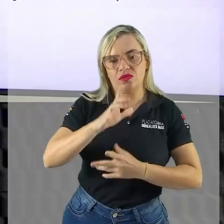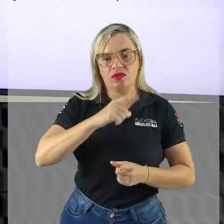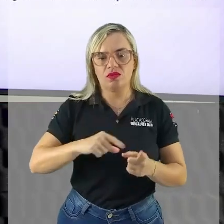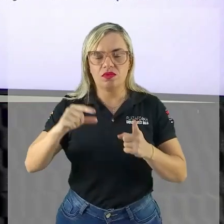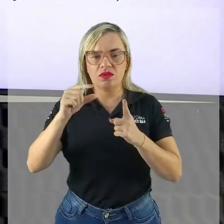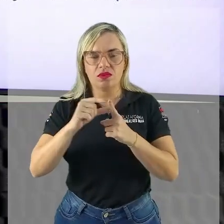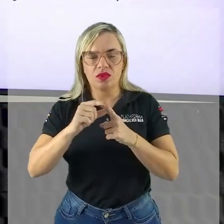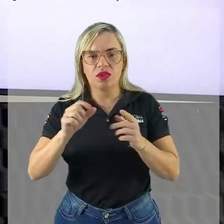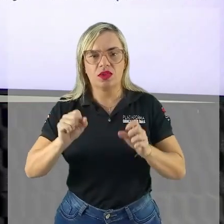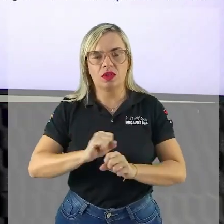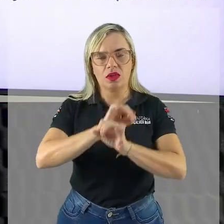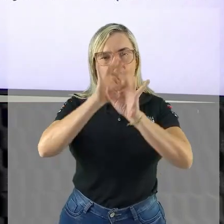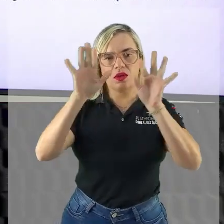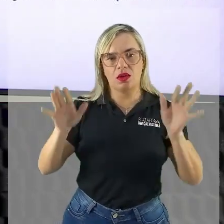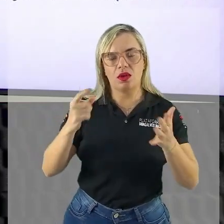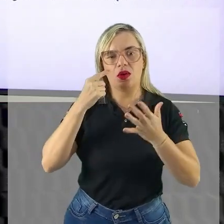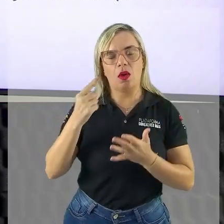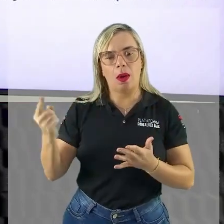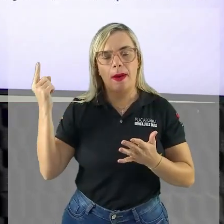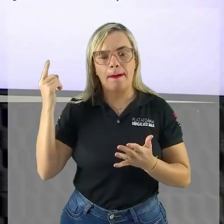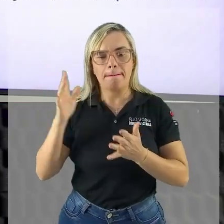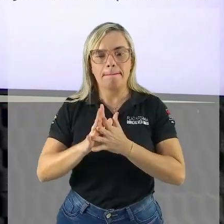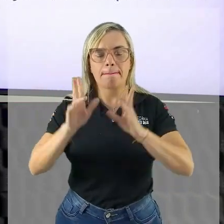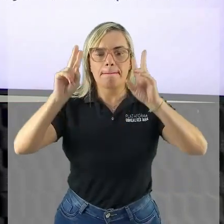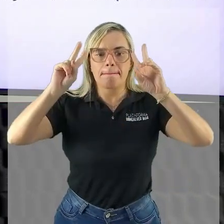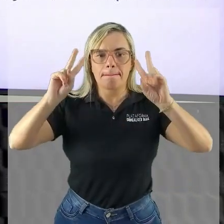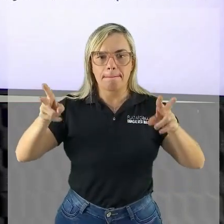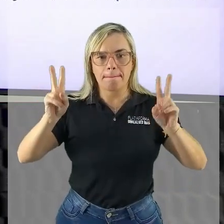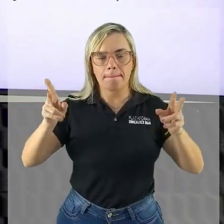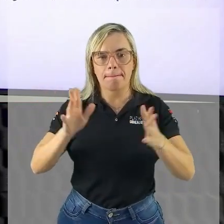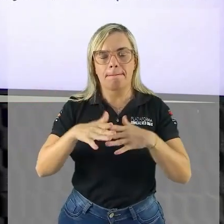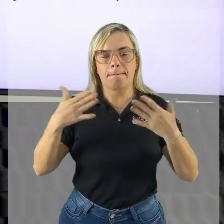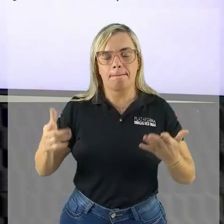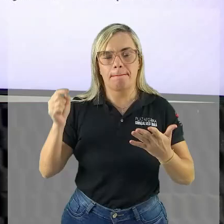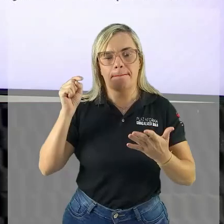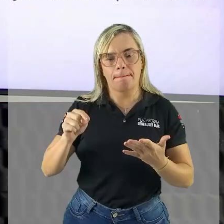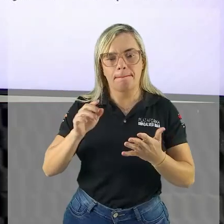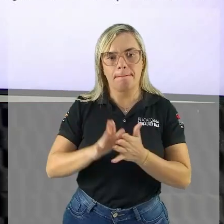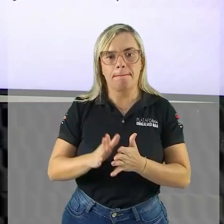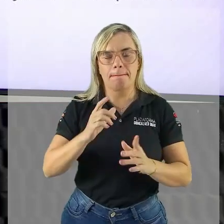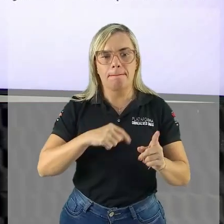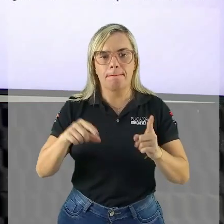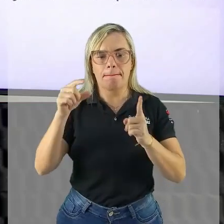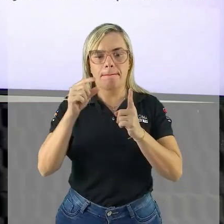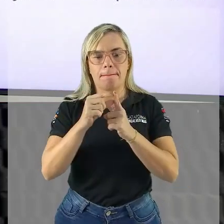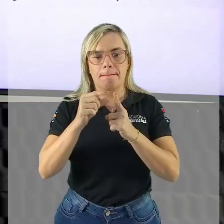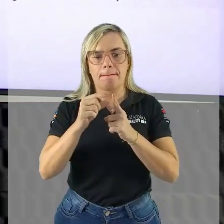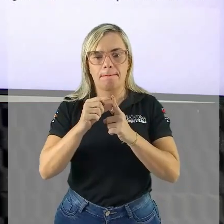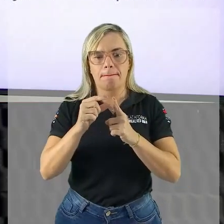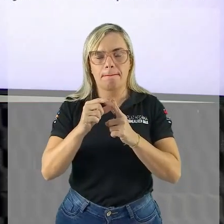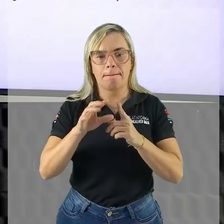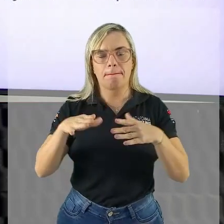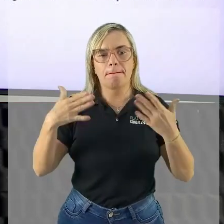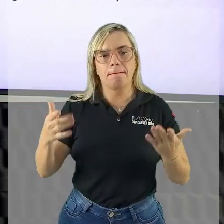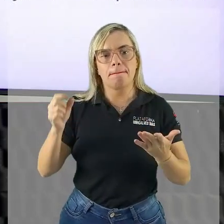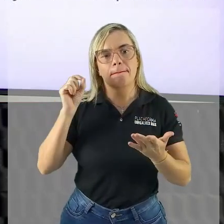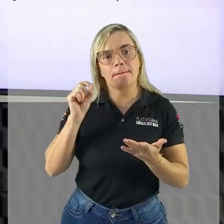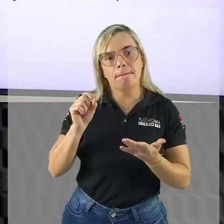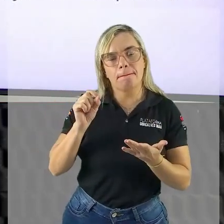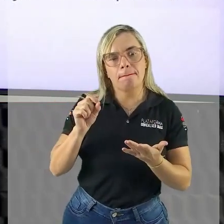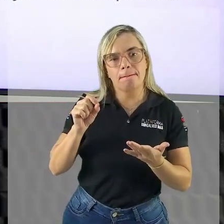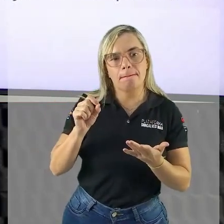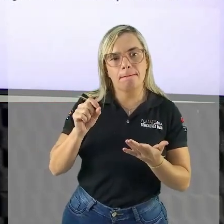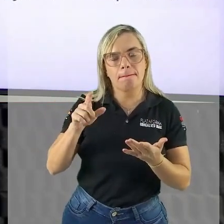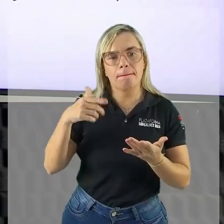palavras, tá? É óbvio que há determinados temas e há determinadas palavras que são